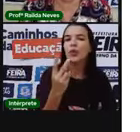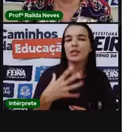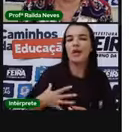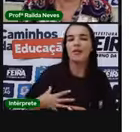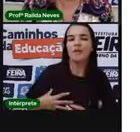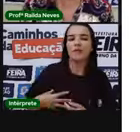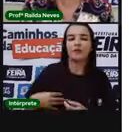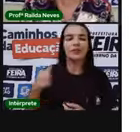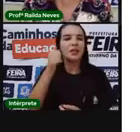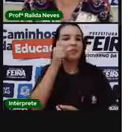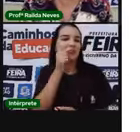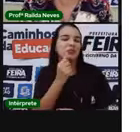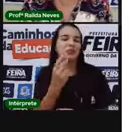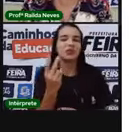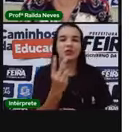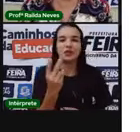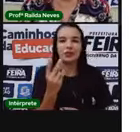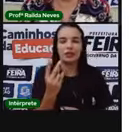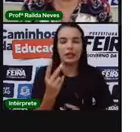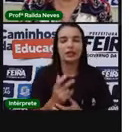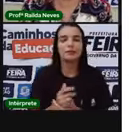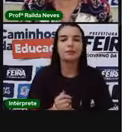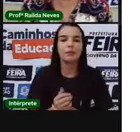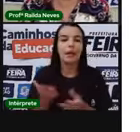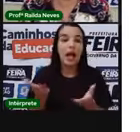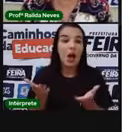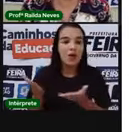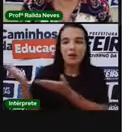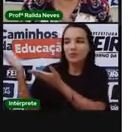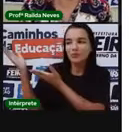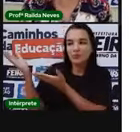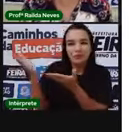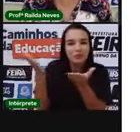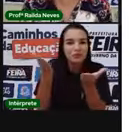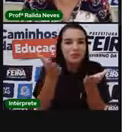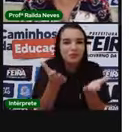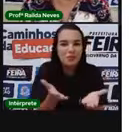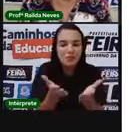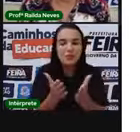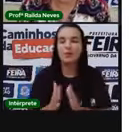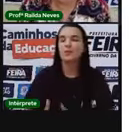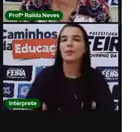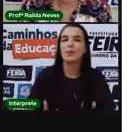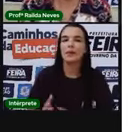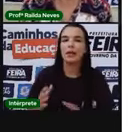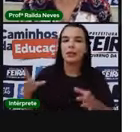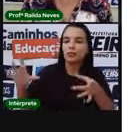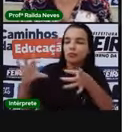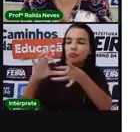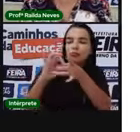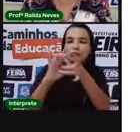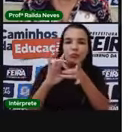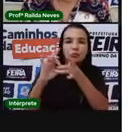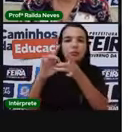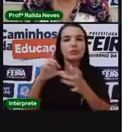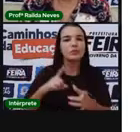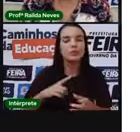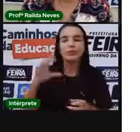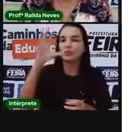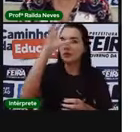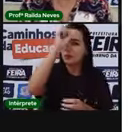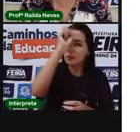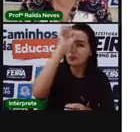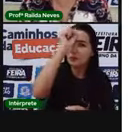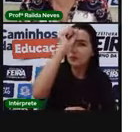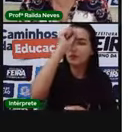minha querida. Seja bem-vinda a este ambiente de interação, de aprendizagem,